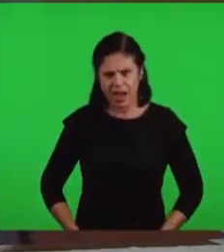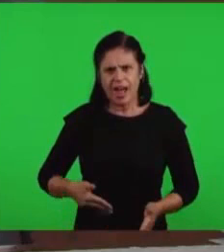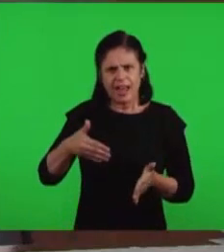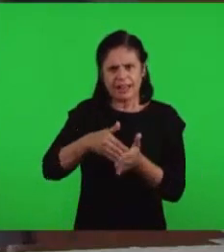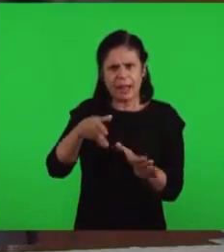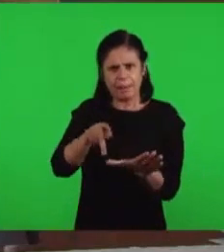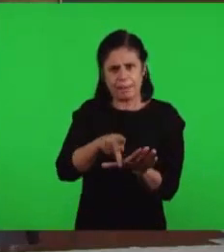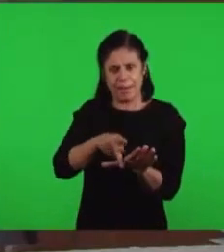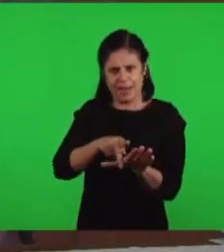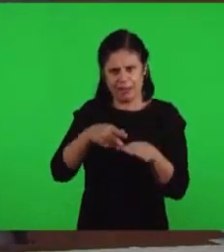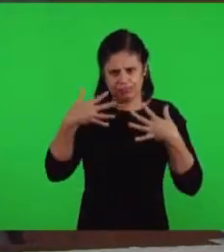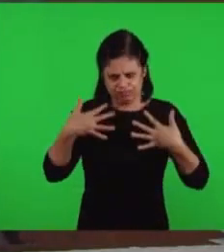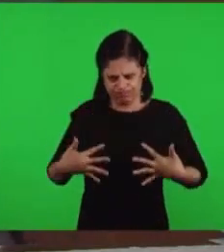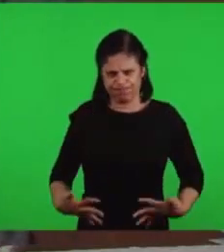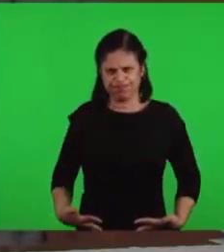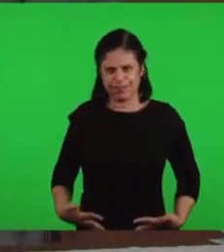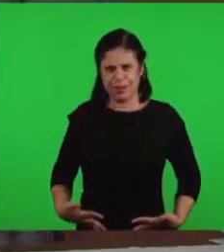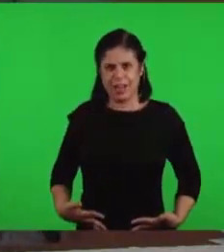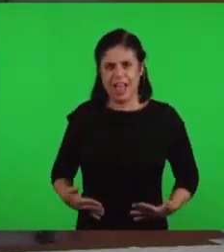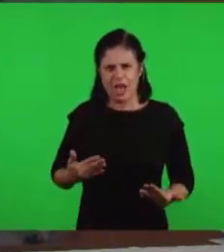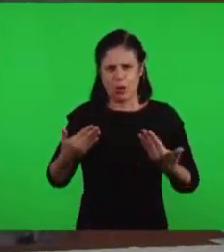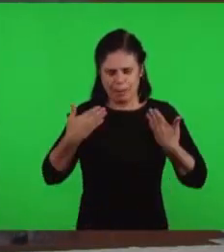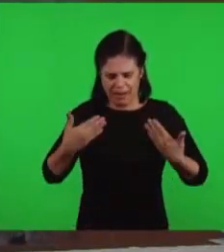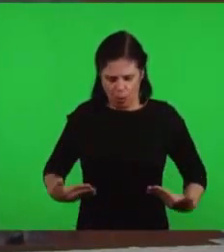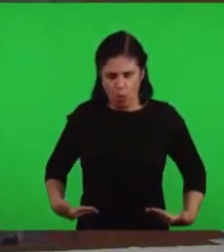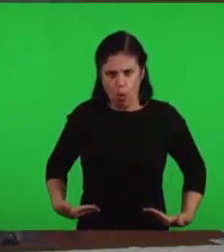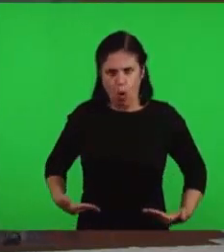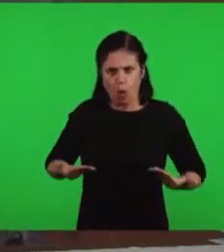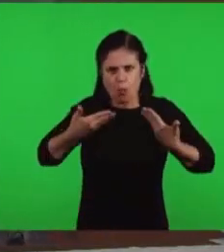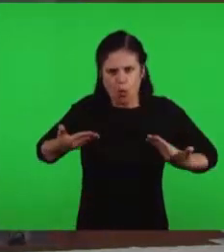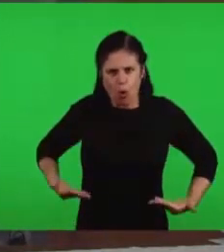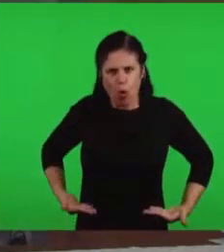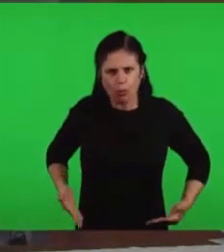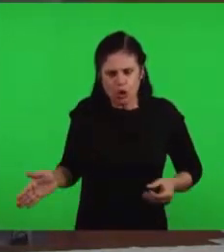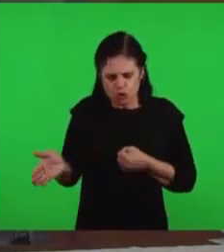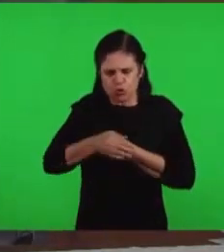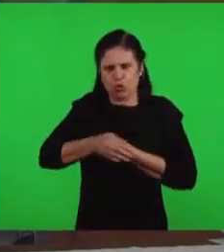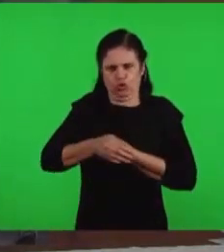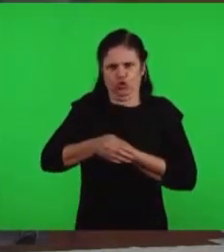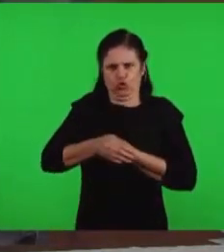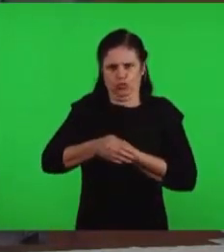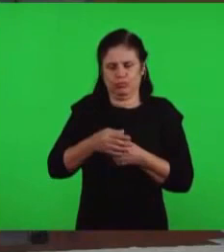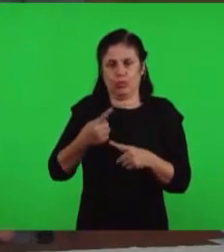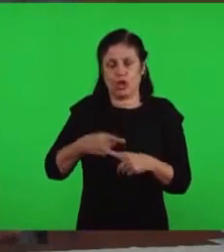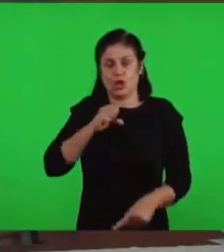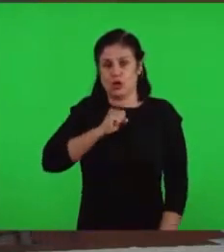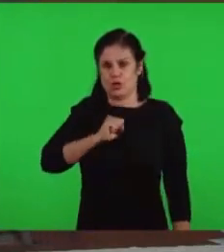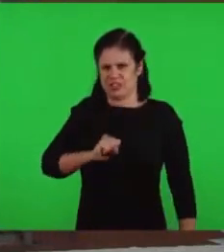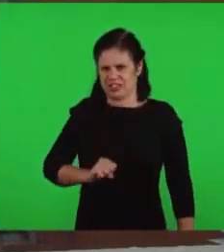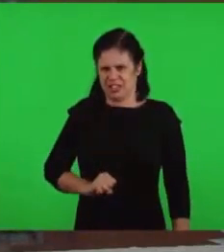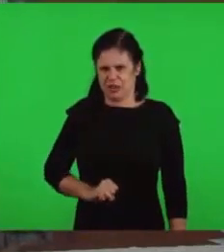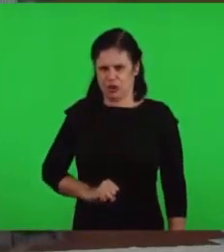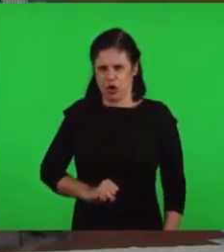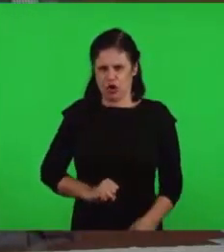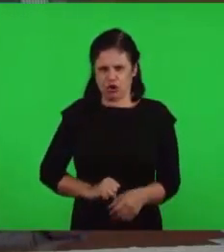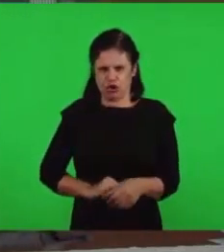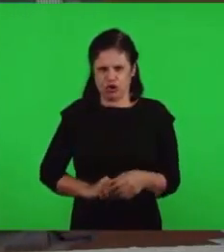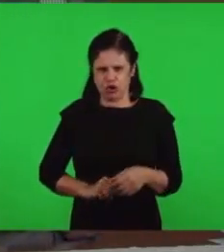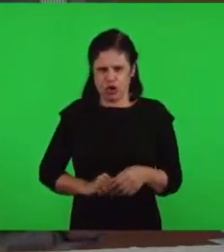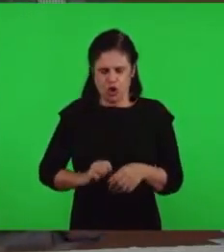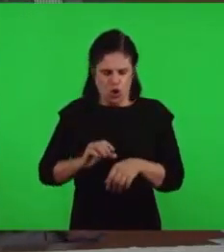tapar todo o corpo porque o sacerdote não podia ter exposta